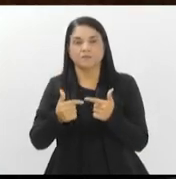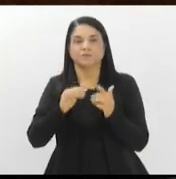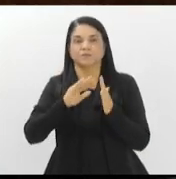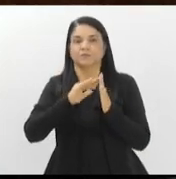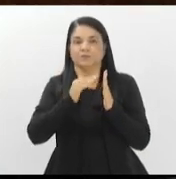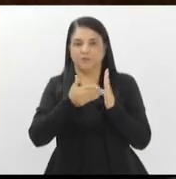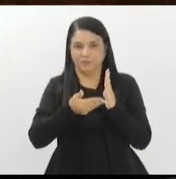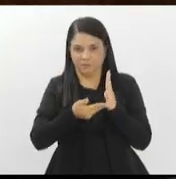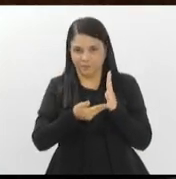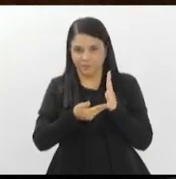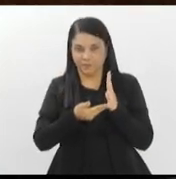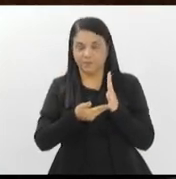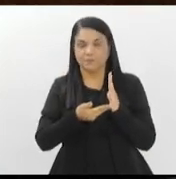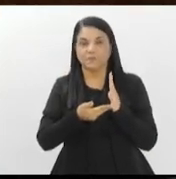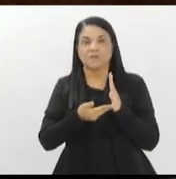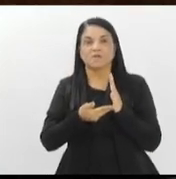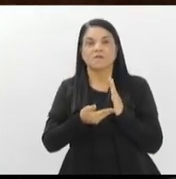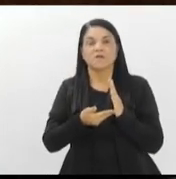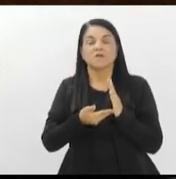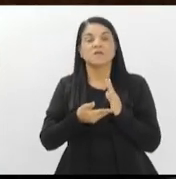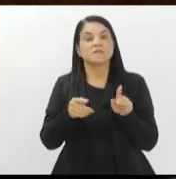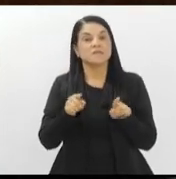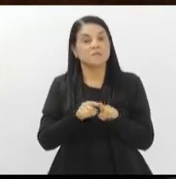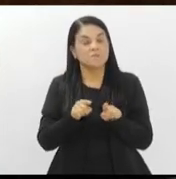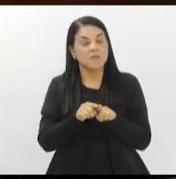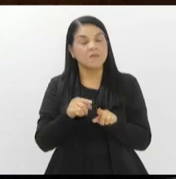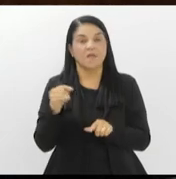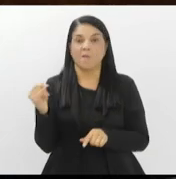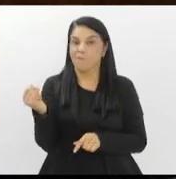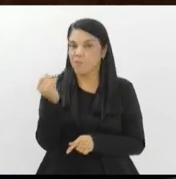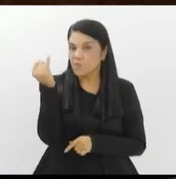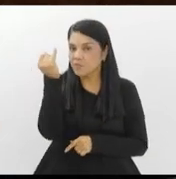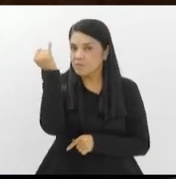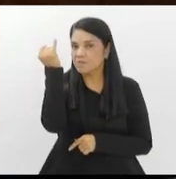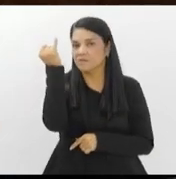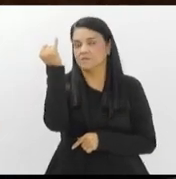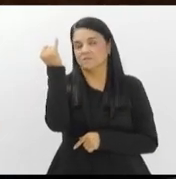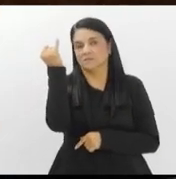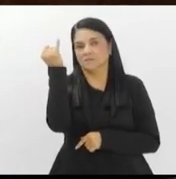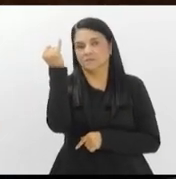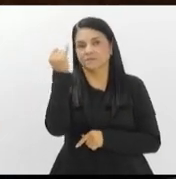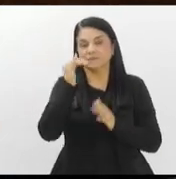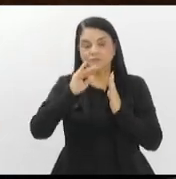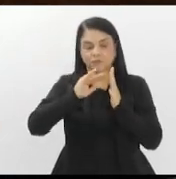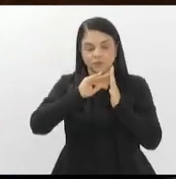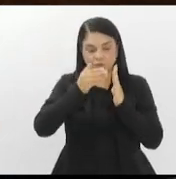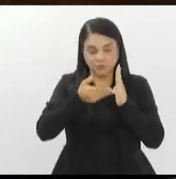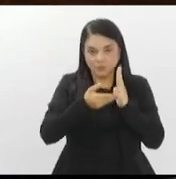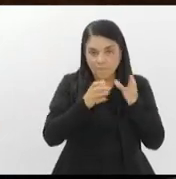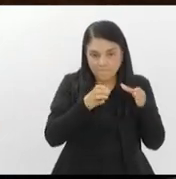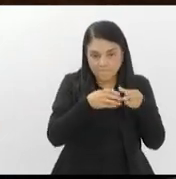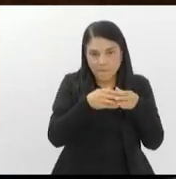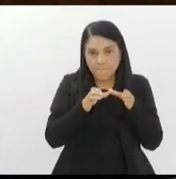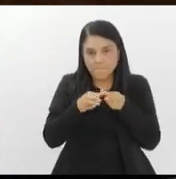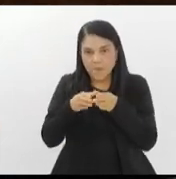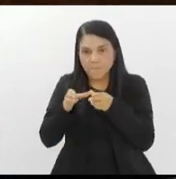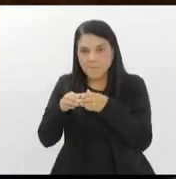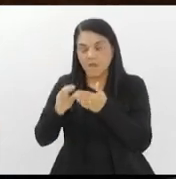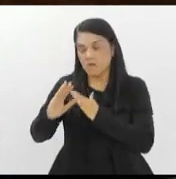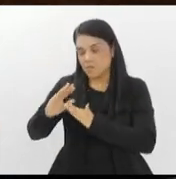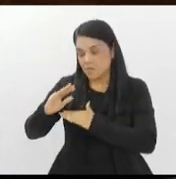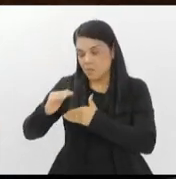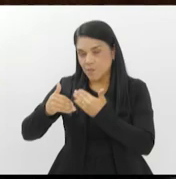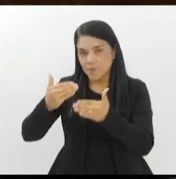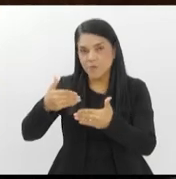quilombos. E, por último, ressaltar a importância também que os quilombos têm, tanto no processo